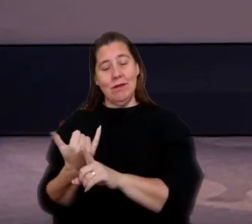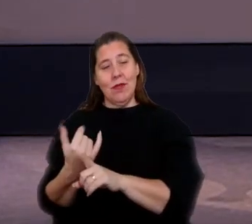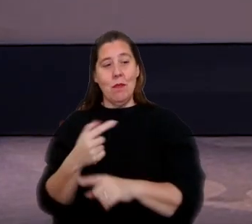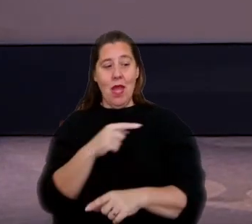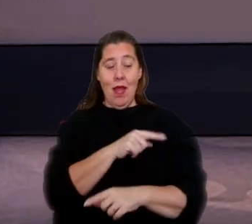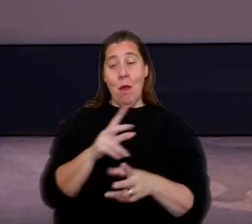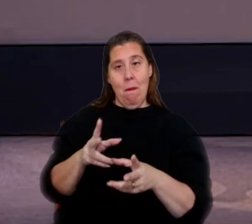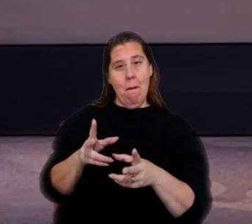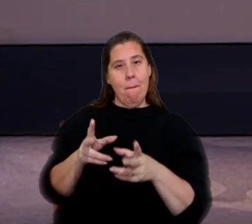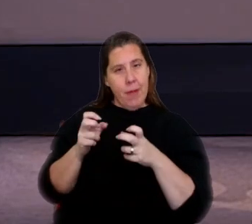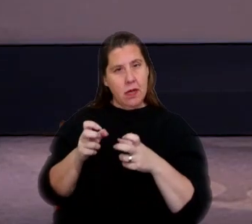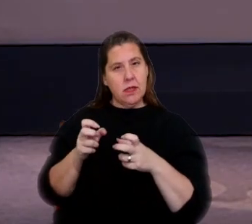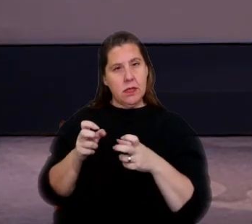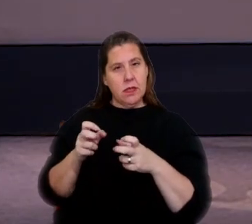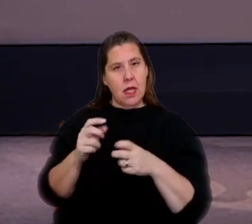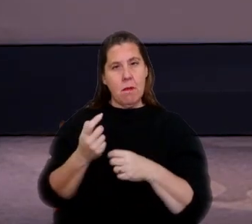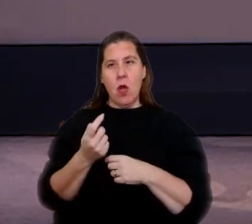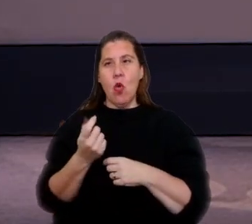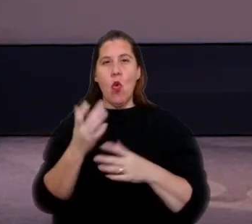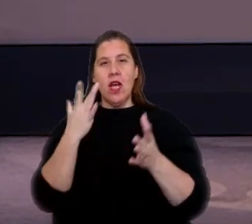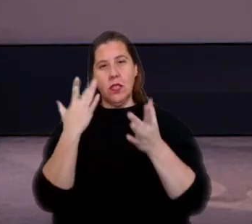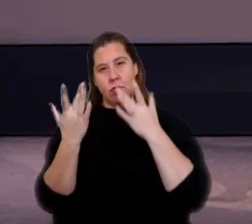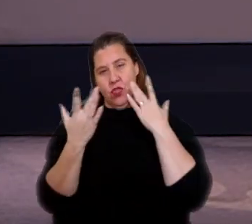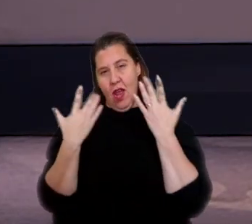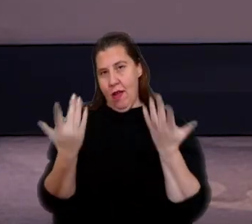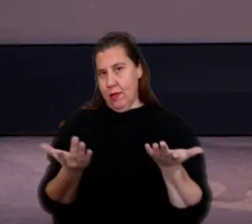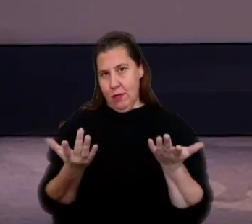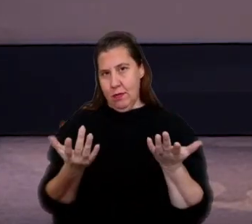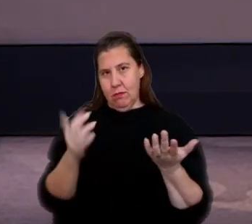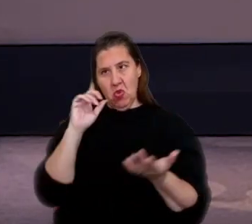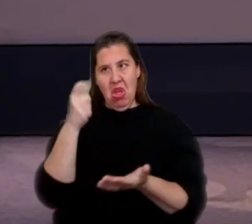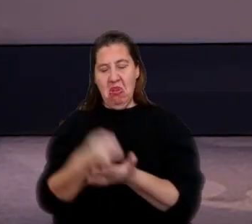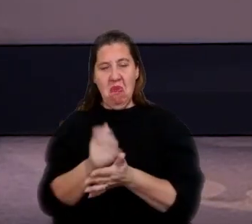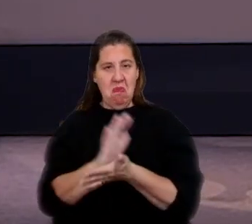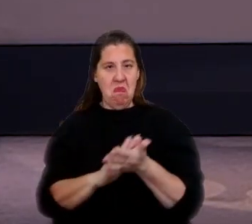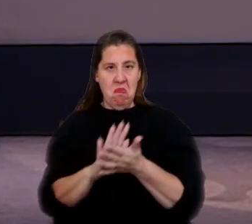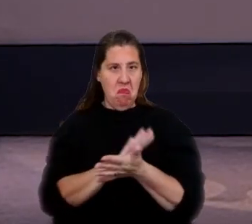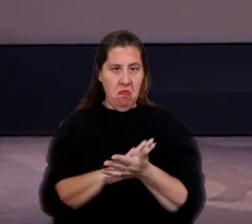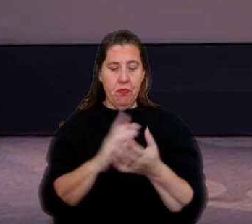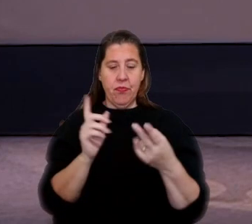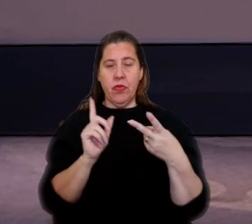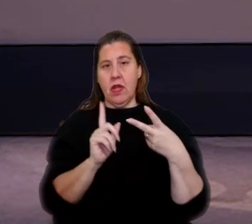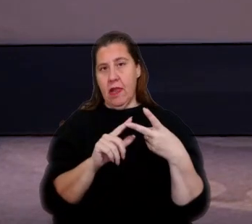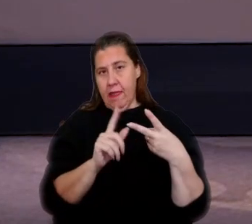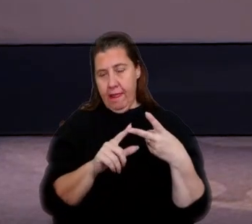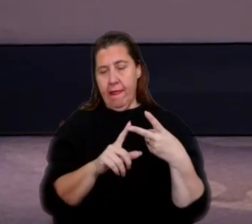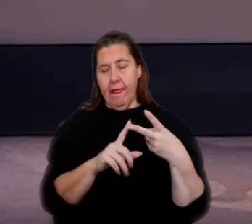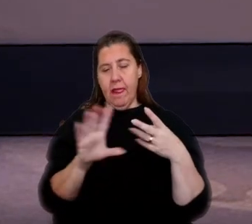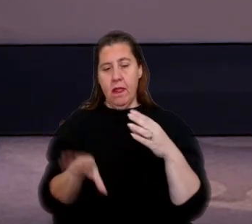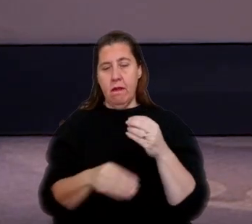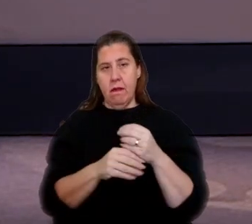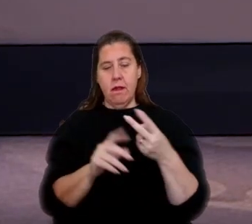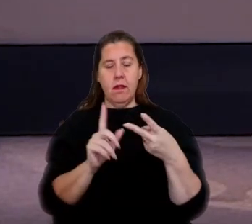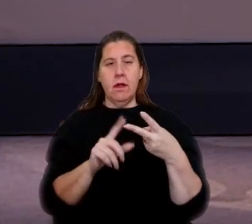bullying, sim. Ele percebe que essa situação quase que é um teatro para ele, não está resolvendo, não está funcionando. Outros